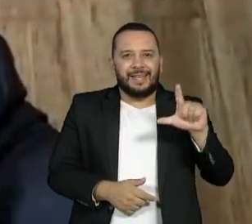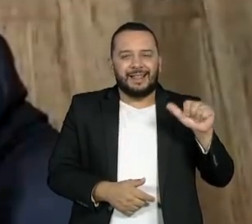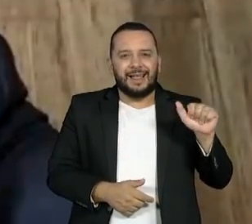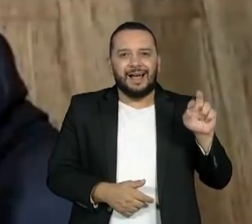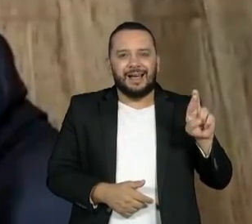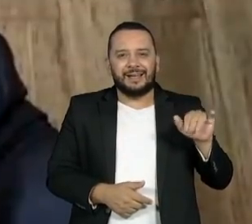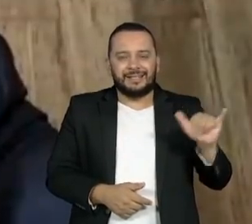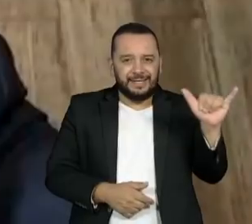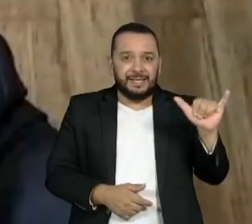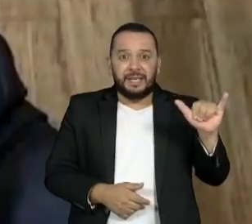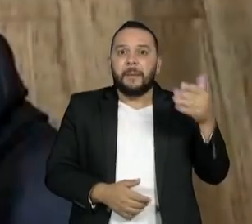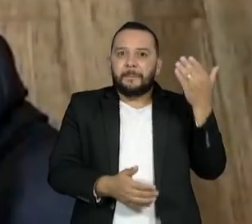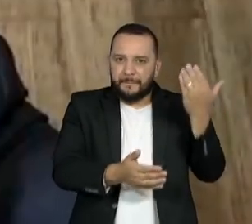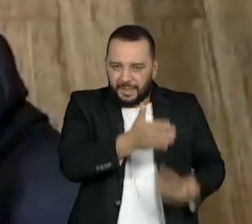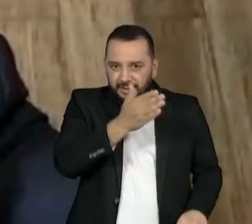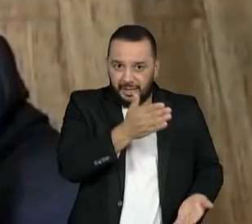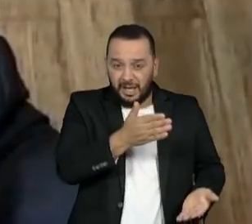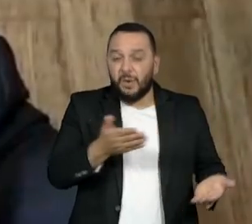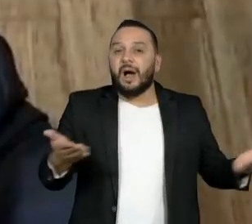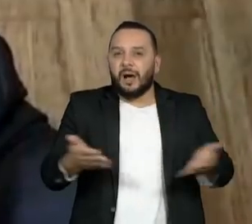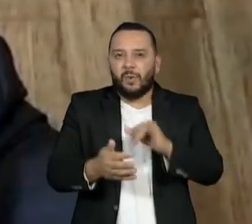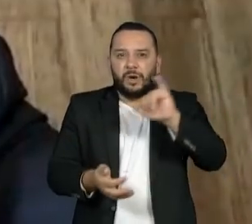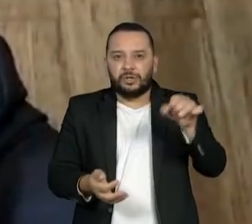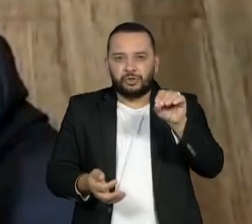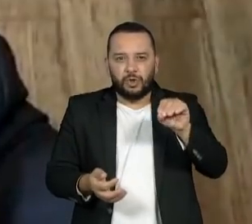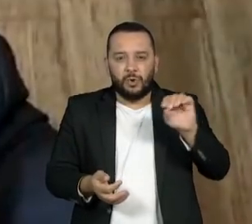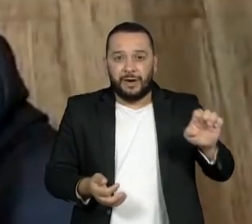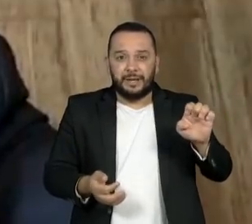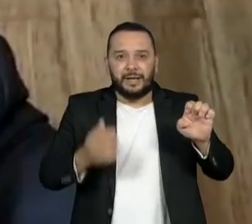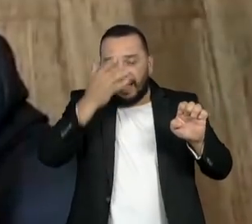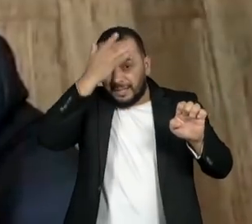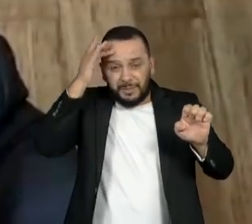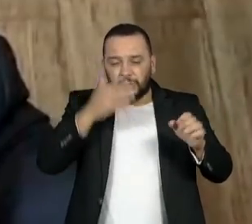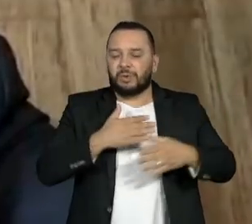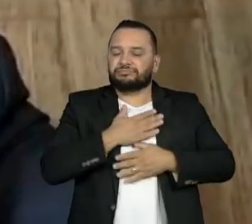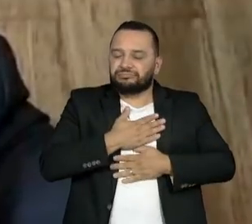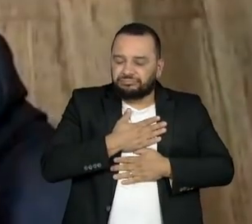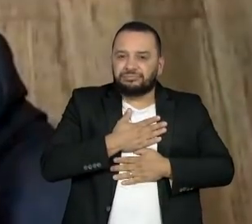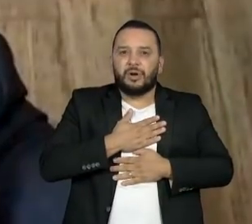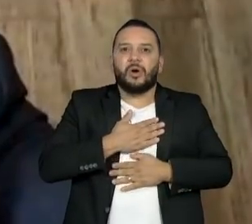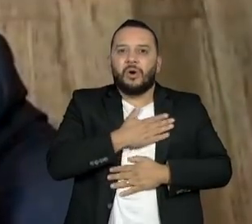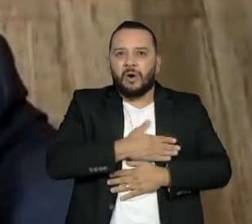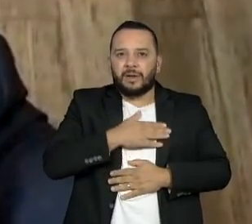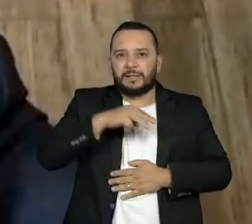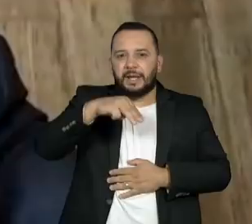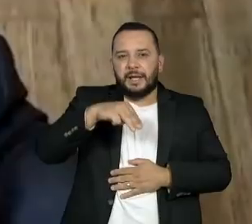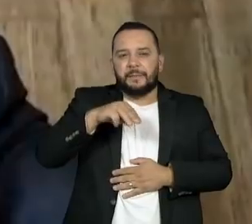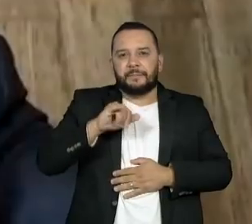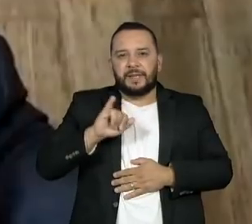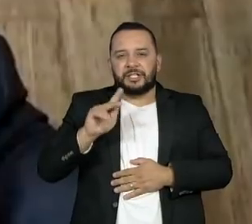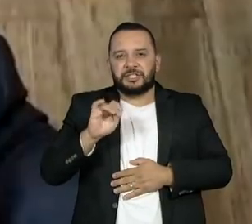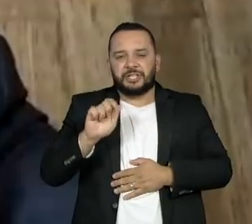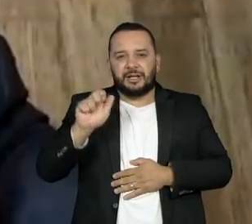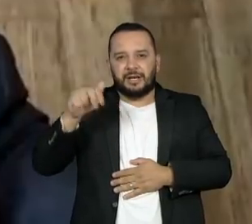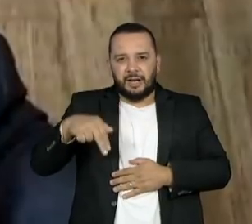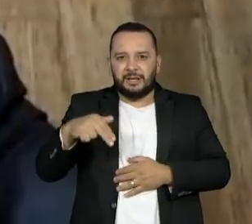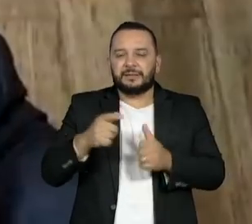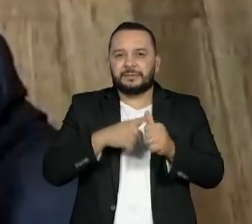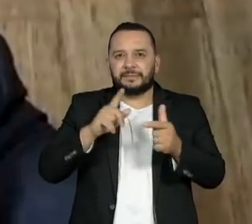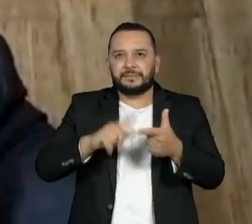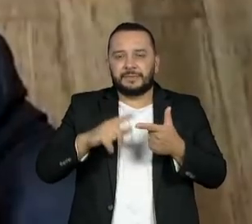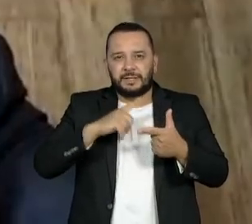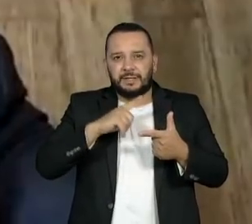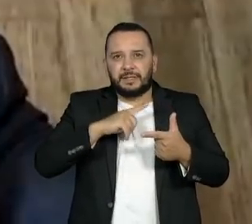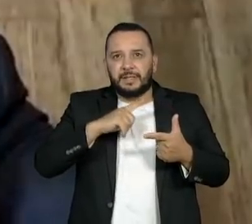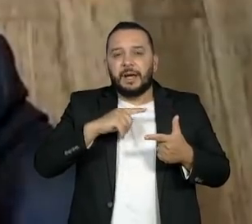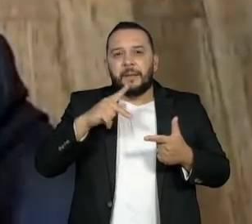vantagem muito maior do que a Hillary tinha em 2016. Eu vou nomear aqui, a gente está falando do Michigan, a gente está falando de Wisconsin, e a gente está